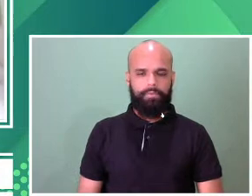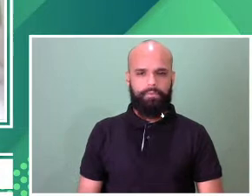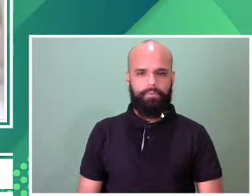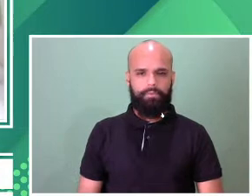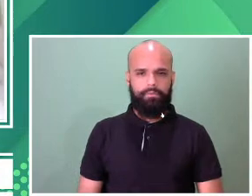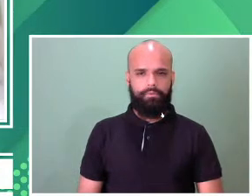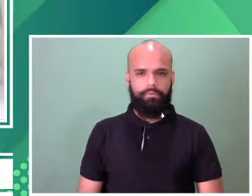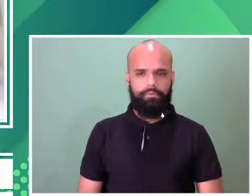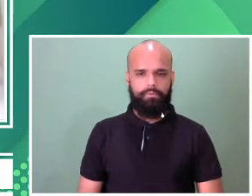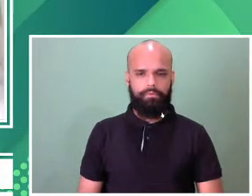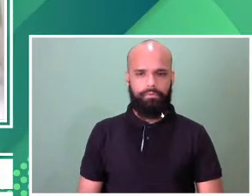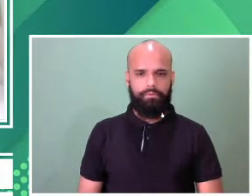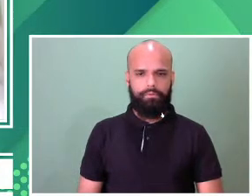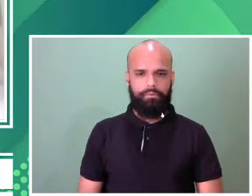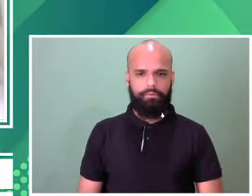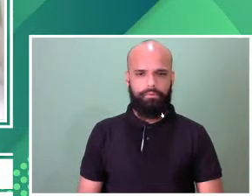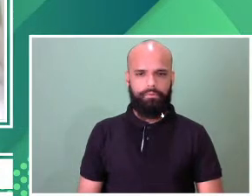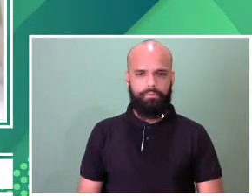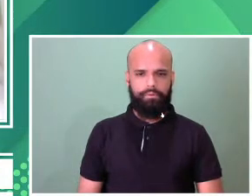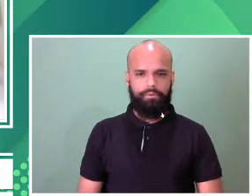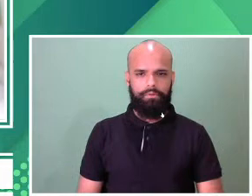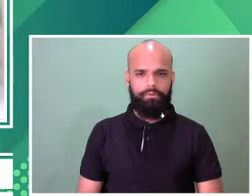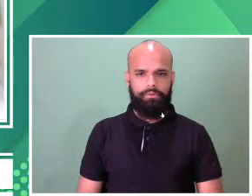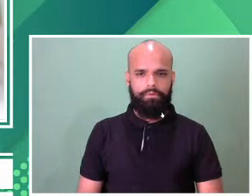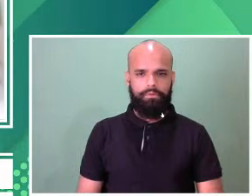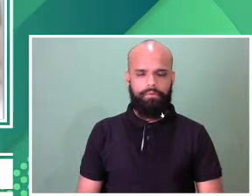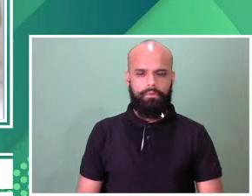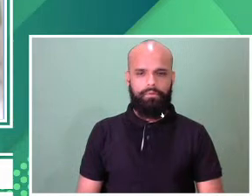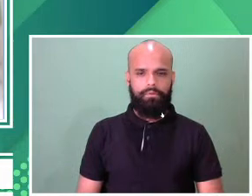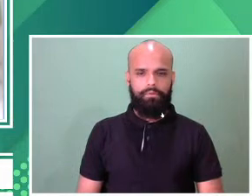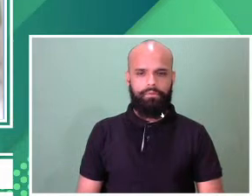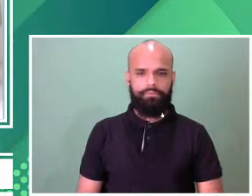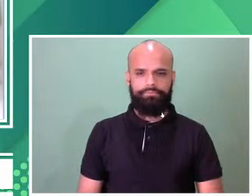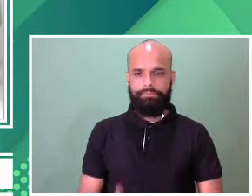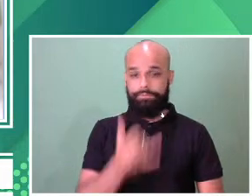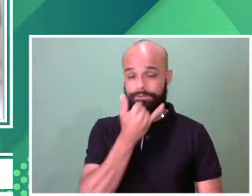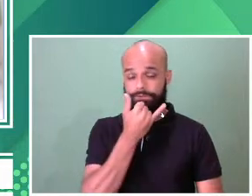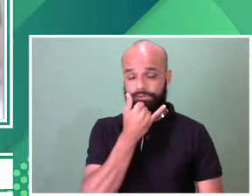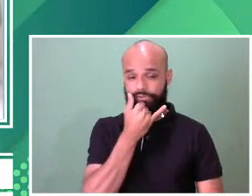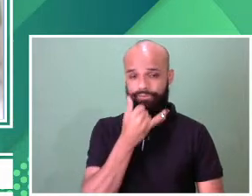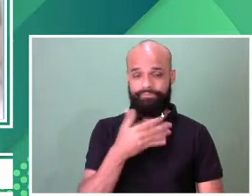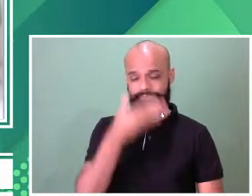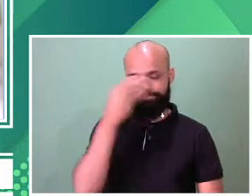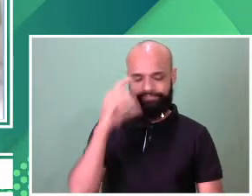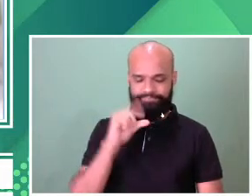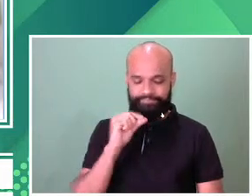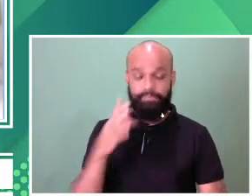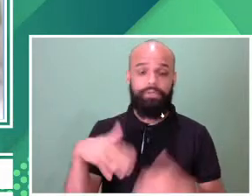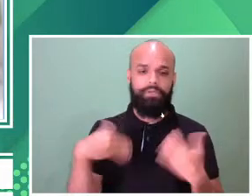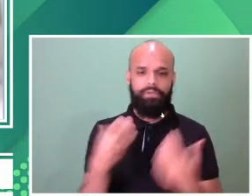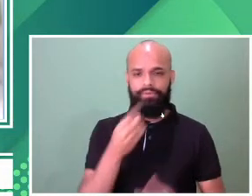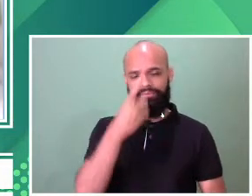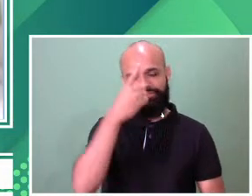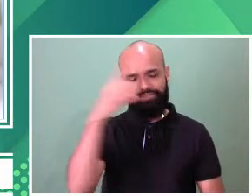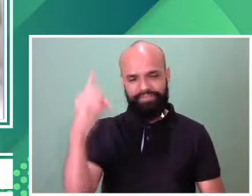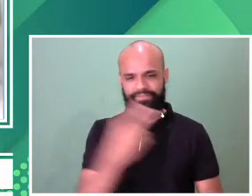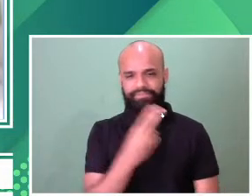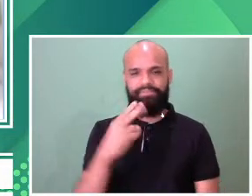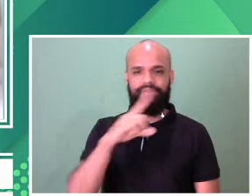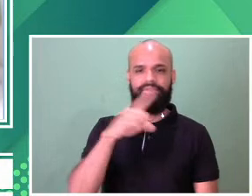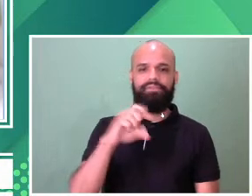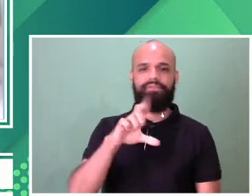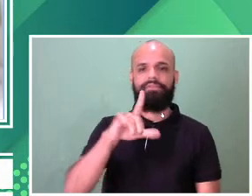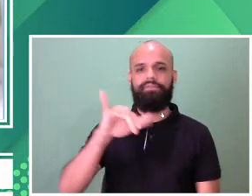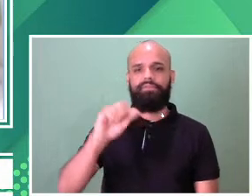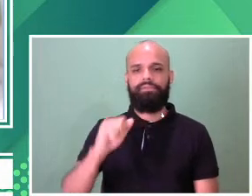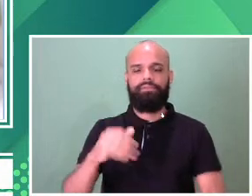Pode abrir seu microfone, professora, por favor. Desculpe. Bom dia a todos, sou Zélia Bora, tenho a cor da